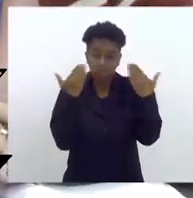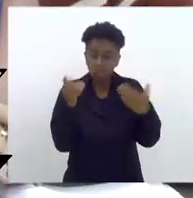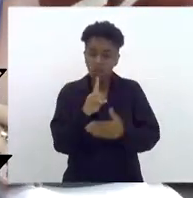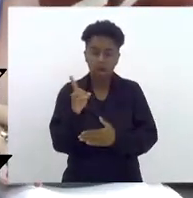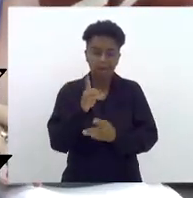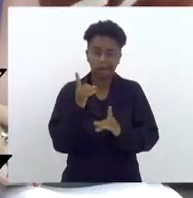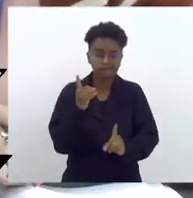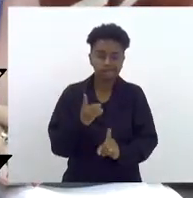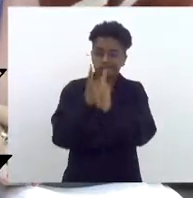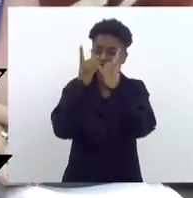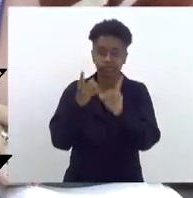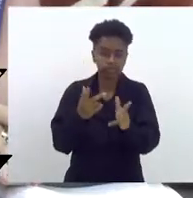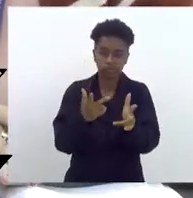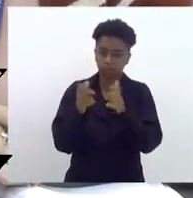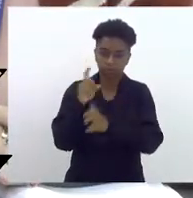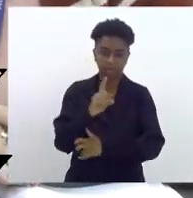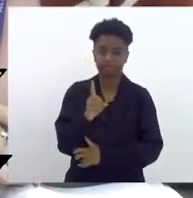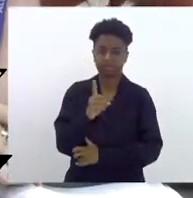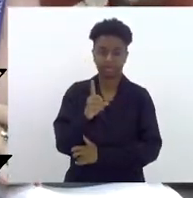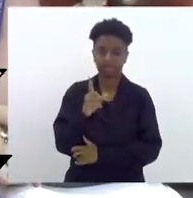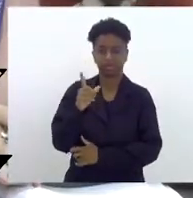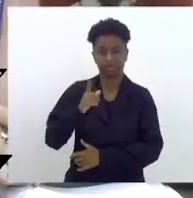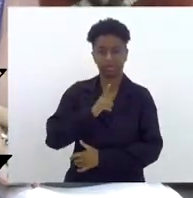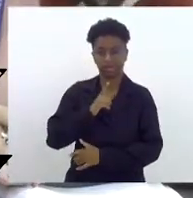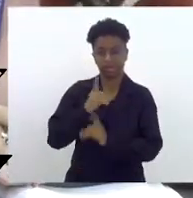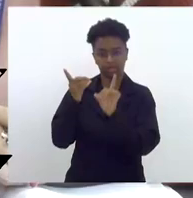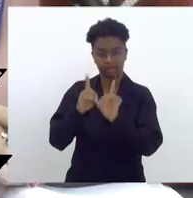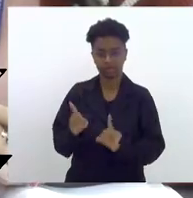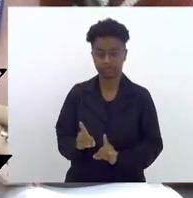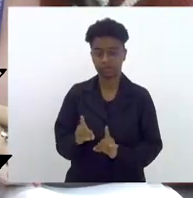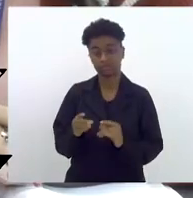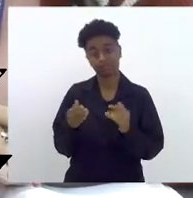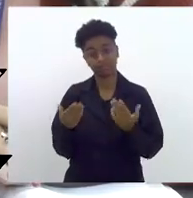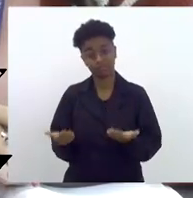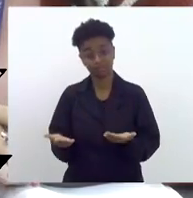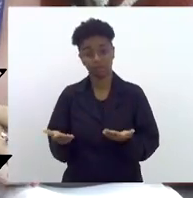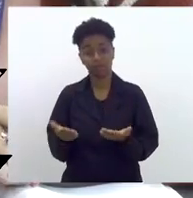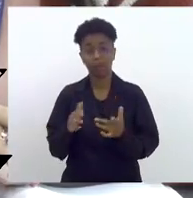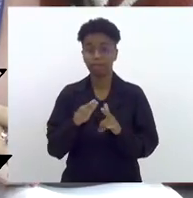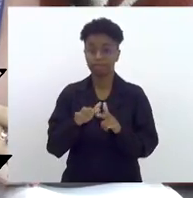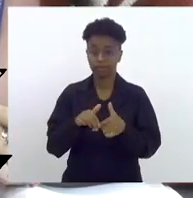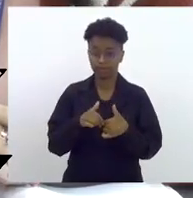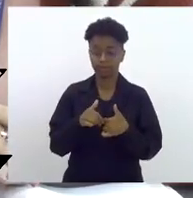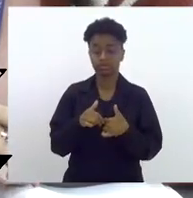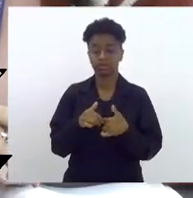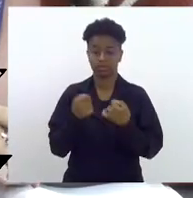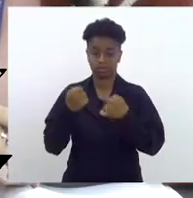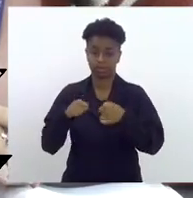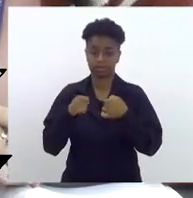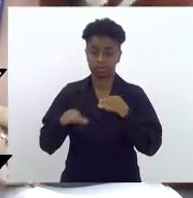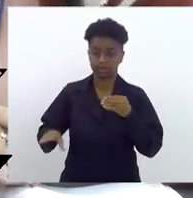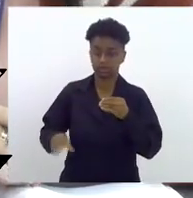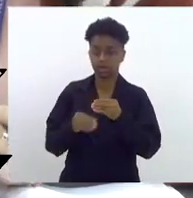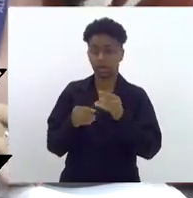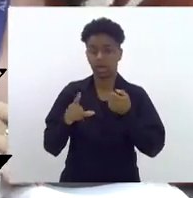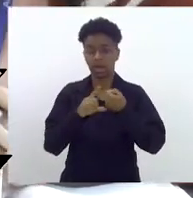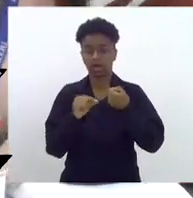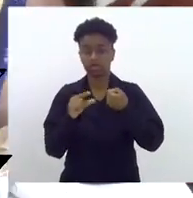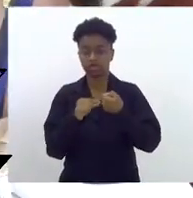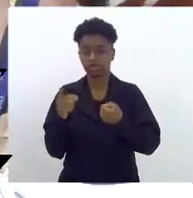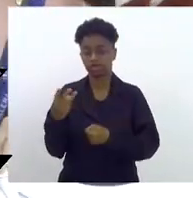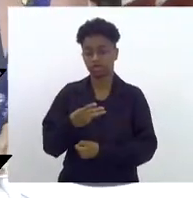ser identificadamente como uma pessoa com deficiência então por isso a necessidade a inclusão do artigo 3º